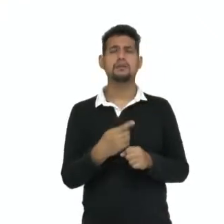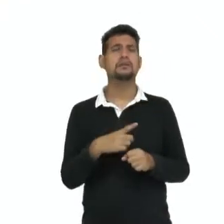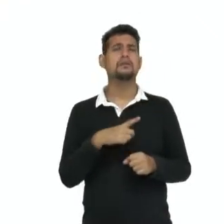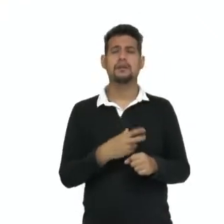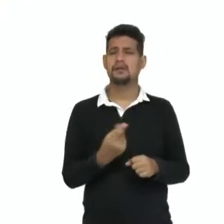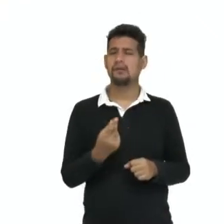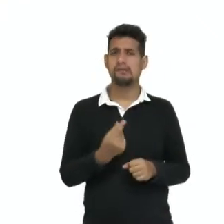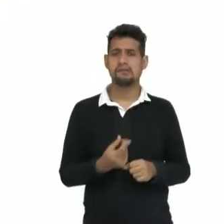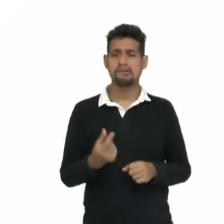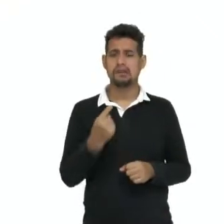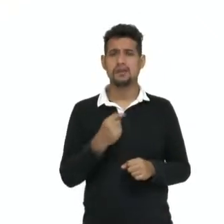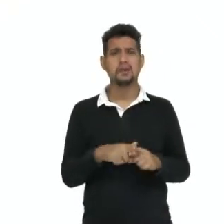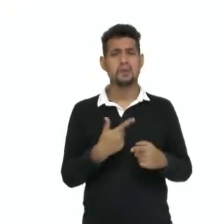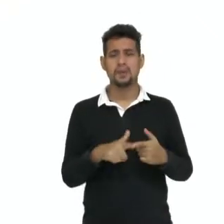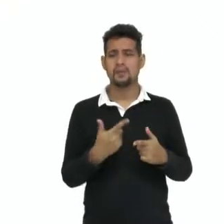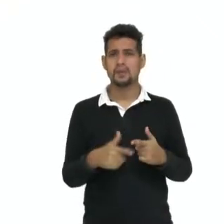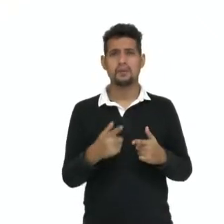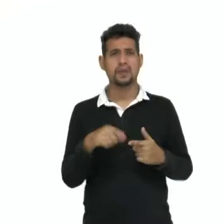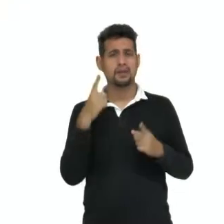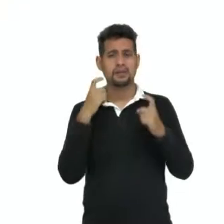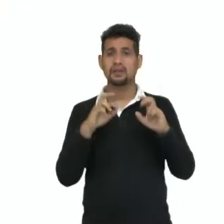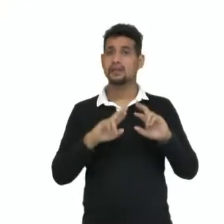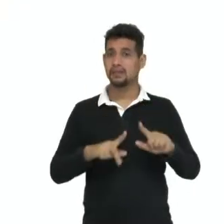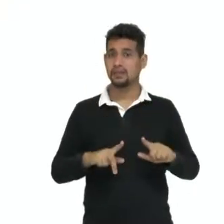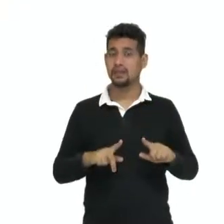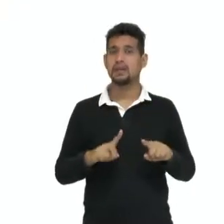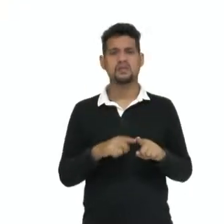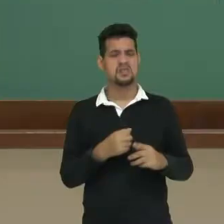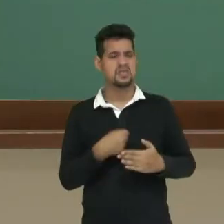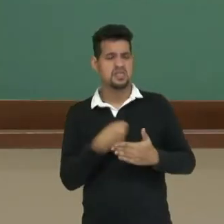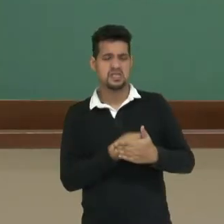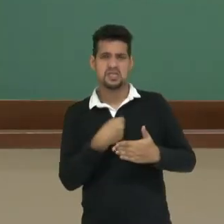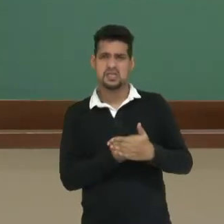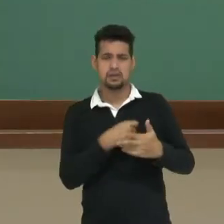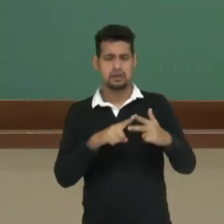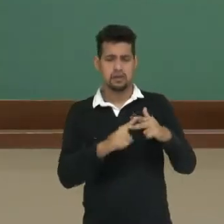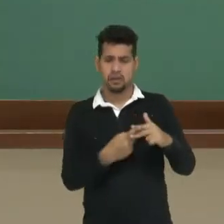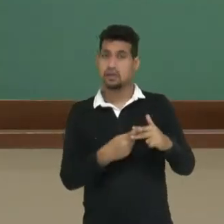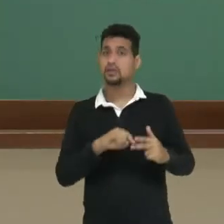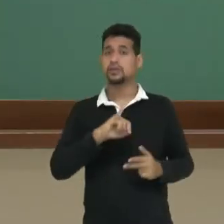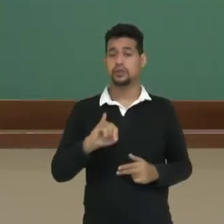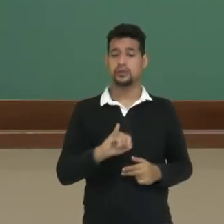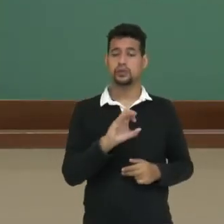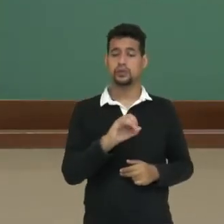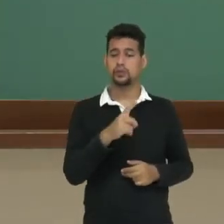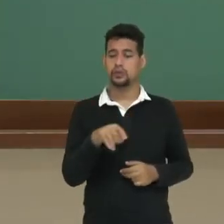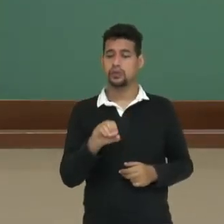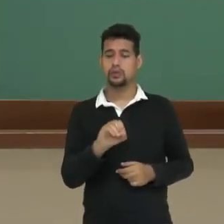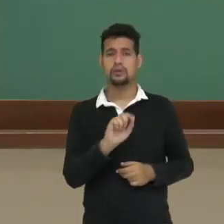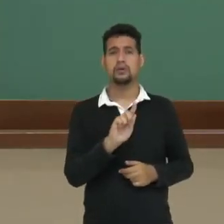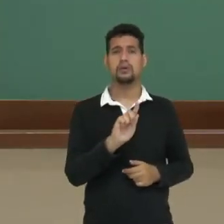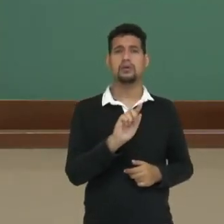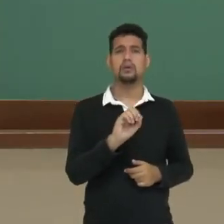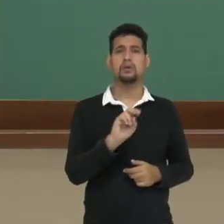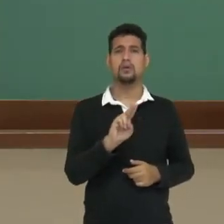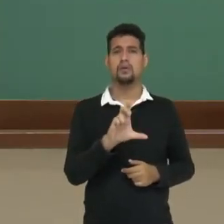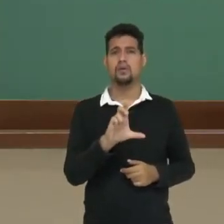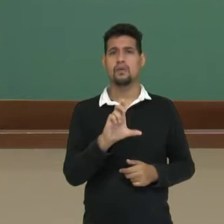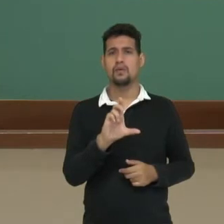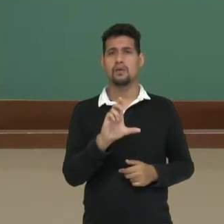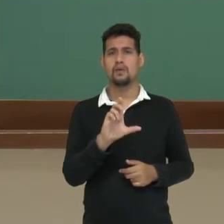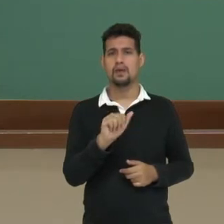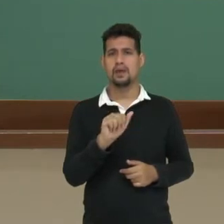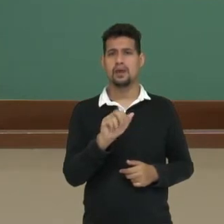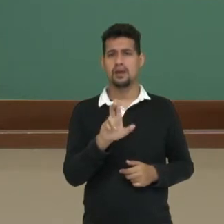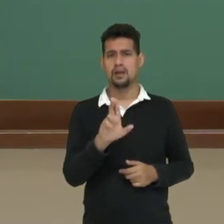uma radicalização política e ideológica, entre aqueles que defendiam as reformas de João Goulart e aqueles que eram contra as reformas de João